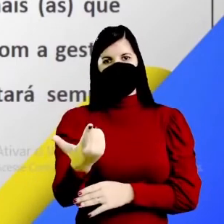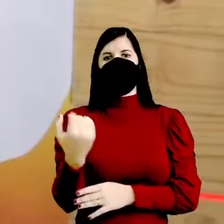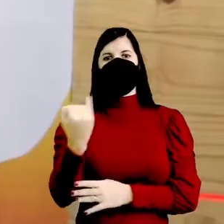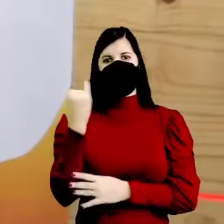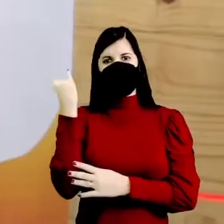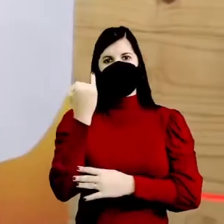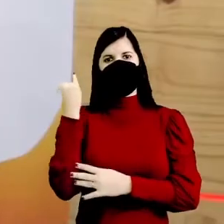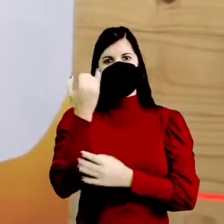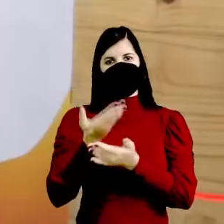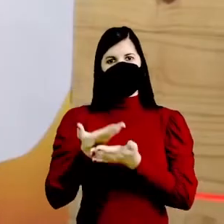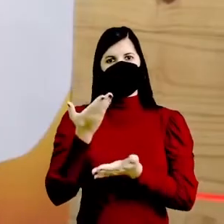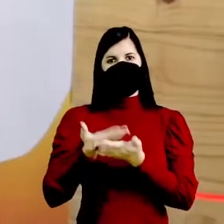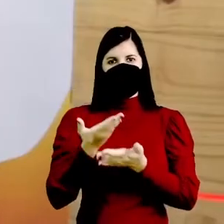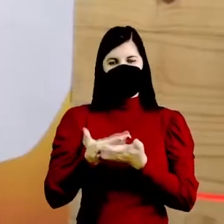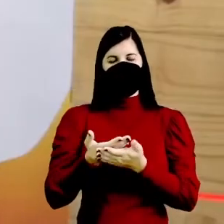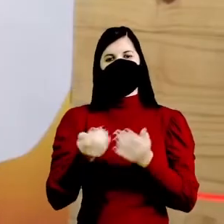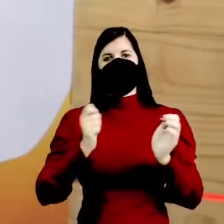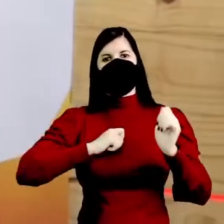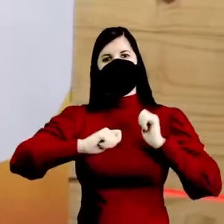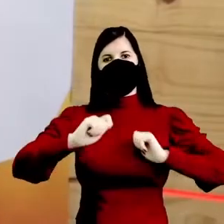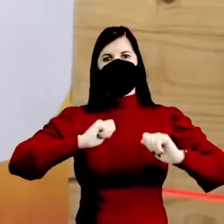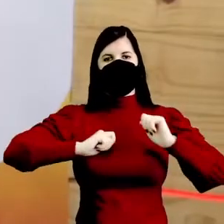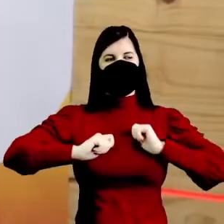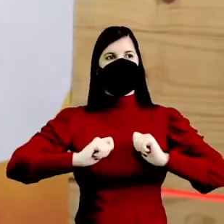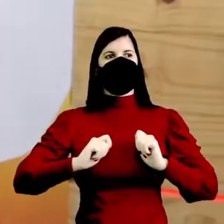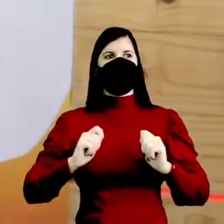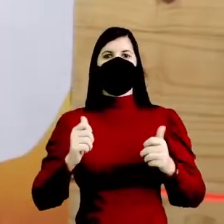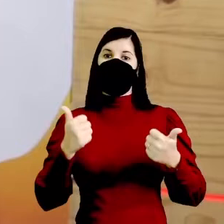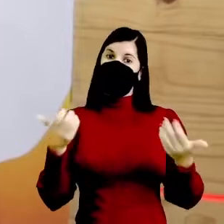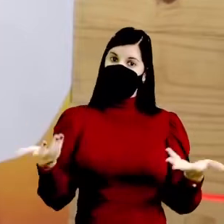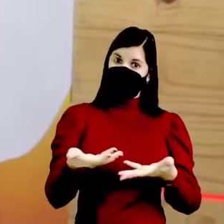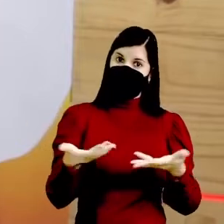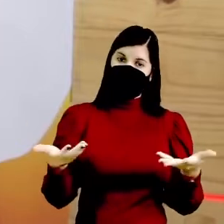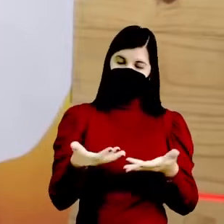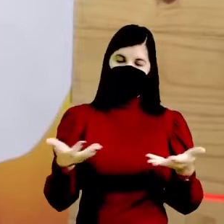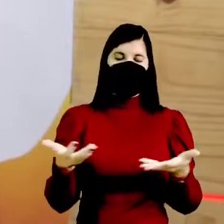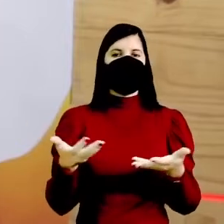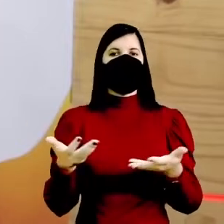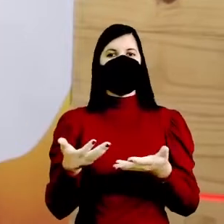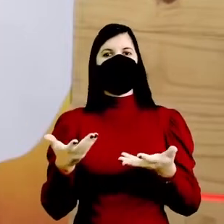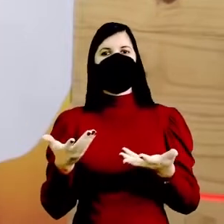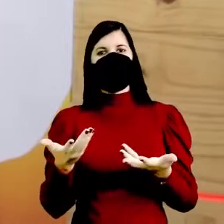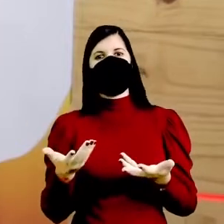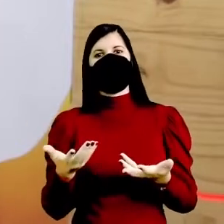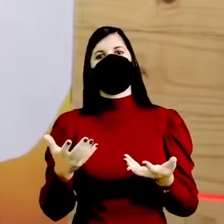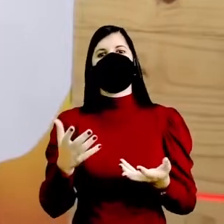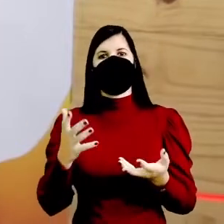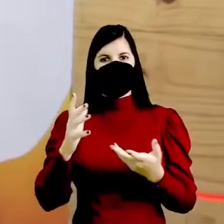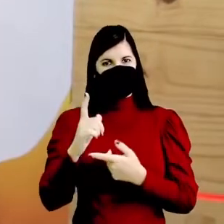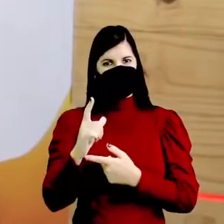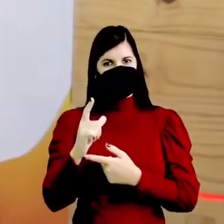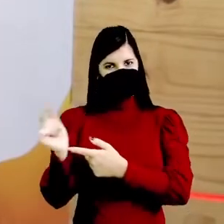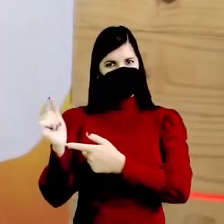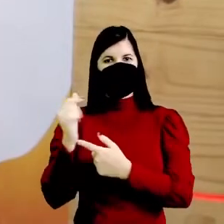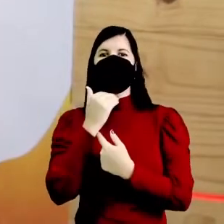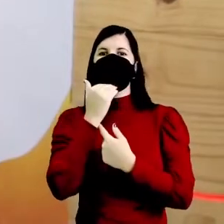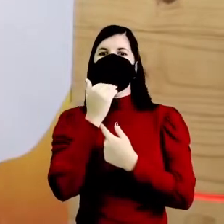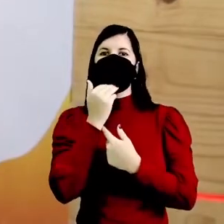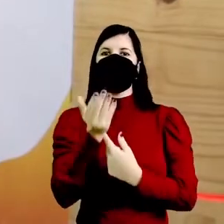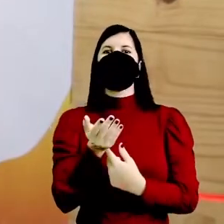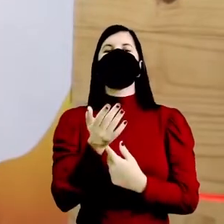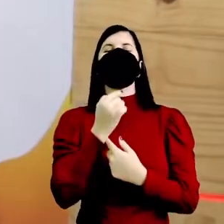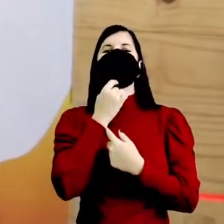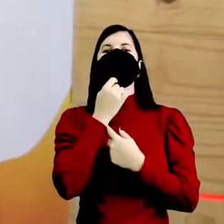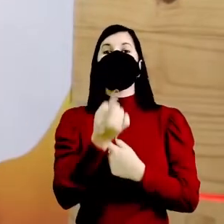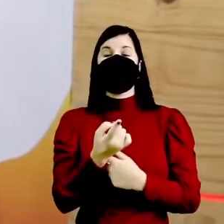muito importante a gente estudar sobre isso, não é verdade? Vem comigo, porque realmente você vai aqui sair sem dúvida. E se tiver dúvida, você vai tirar